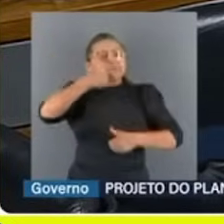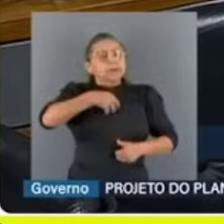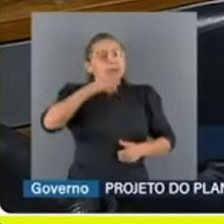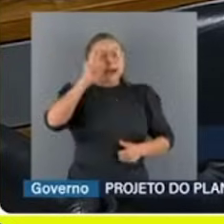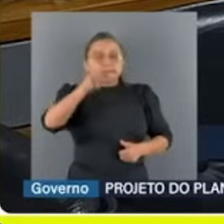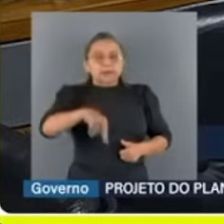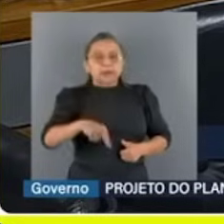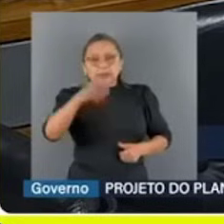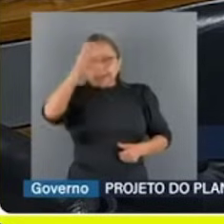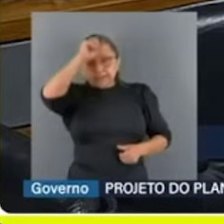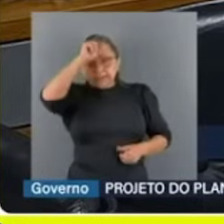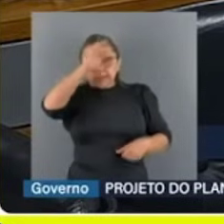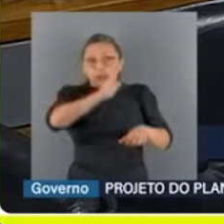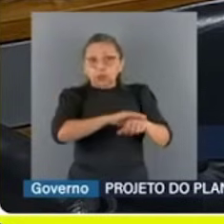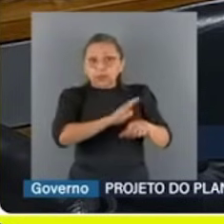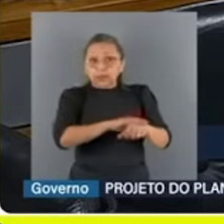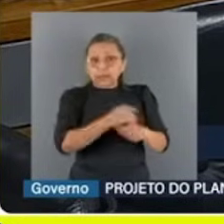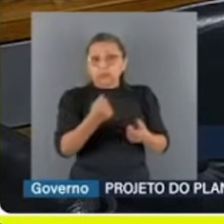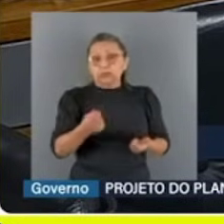a turba, quando